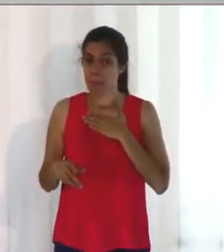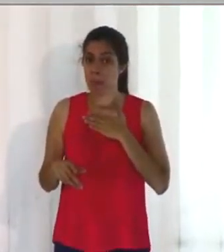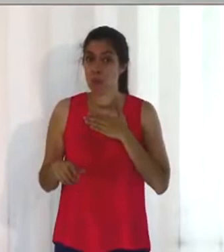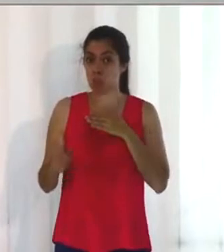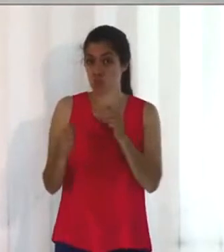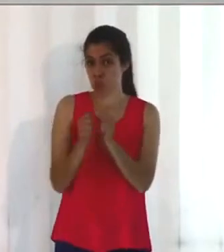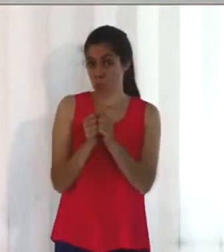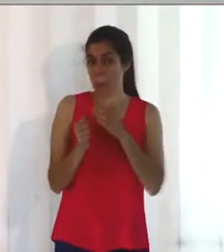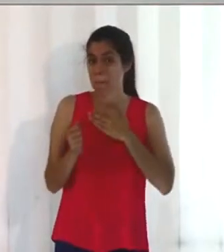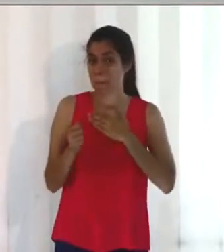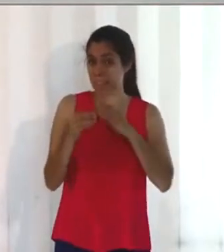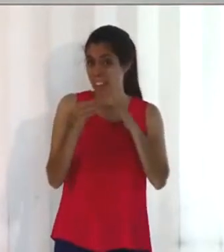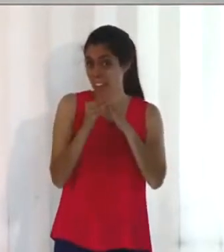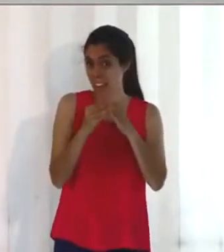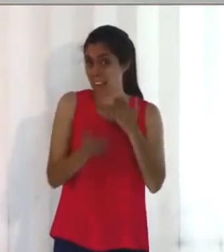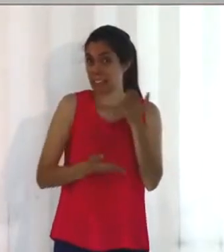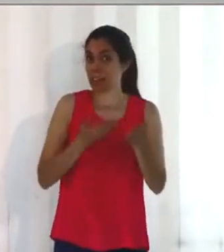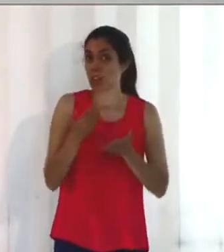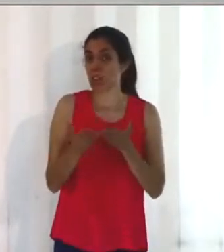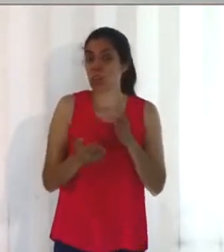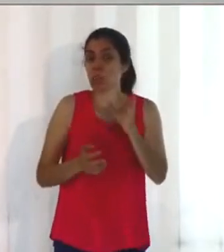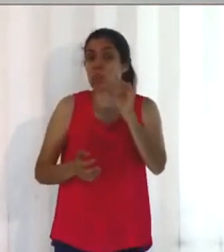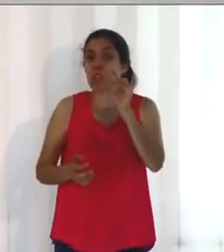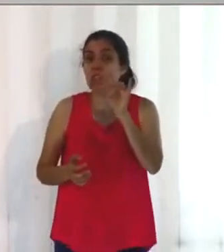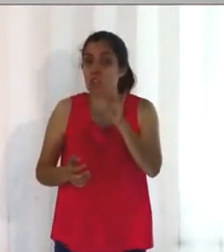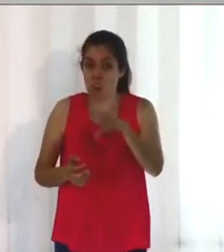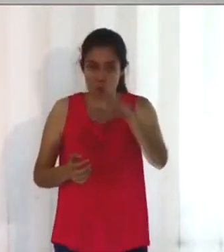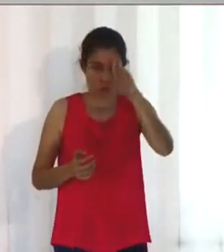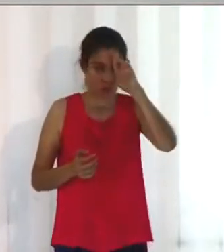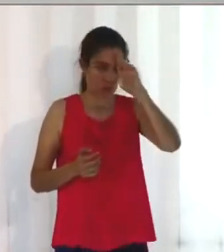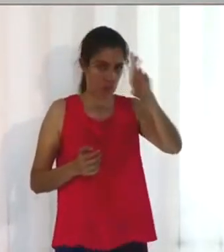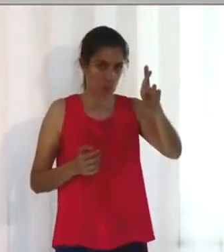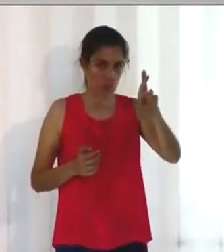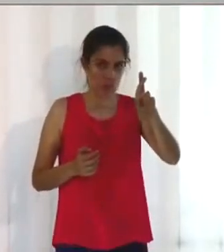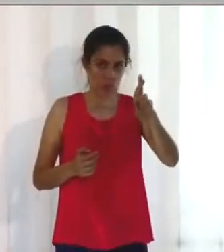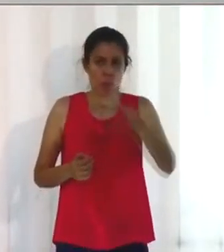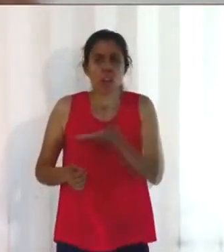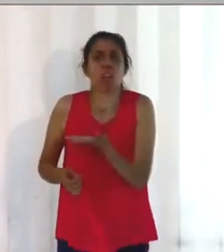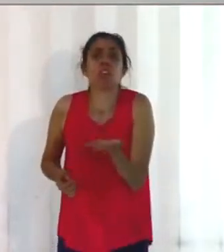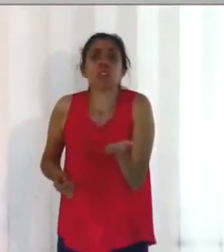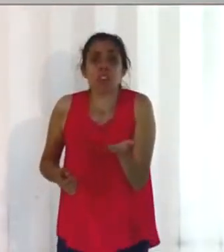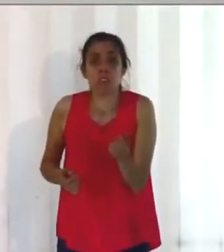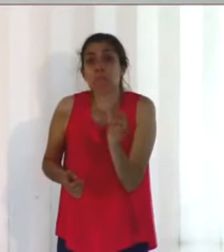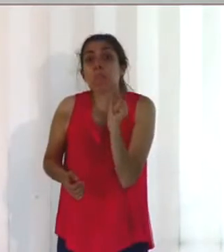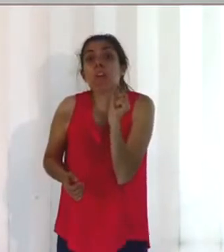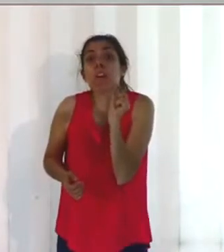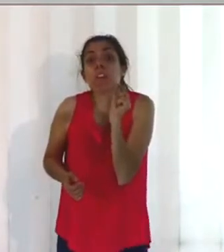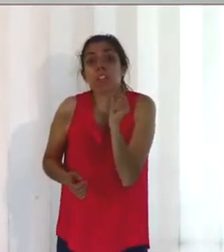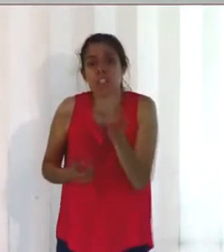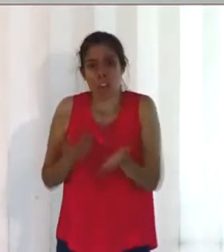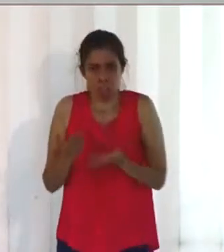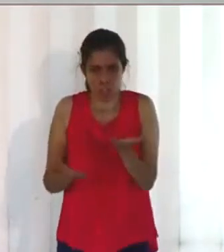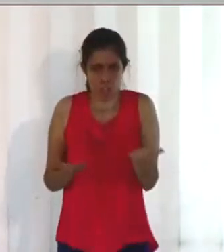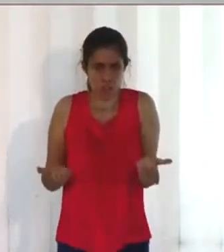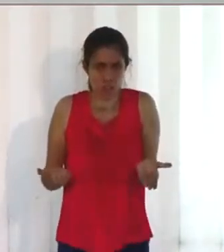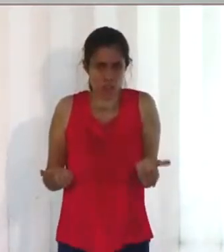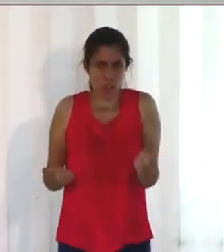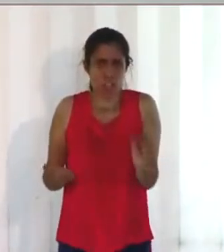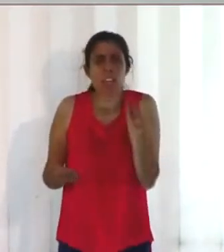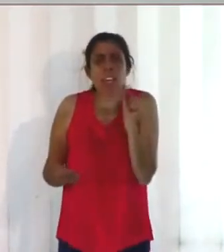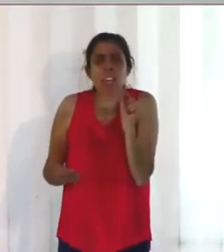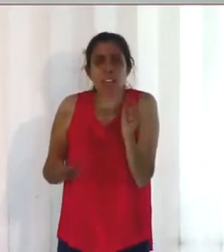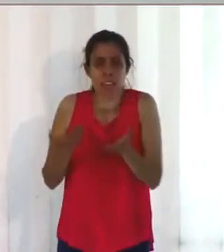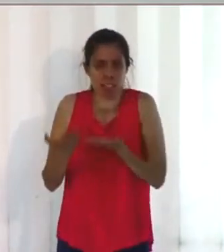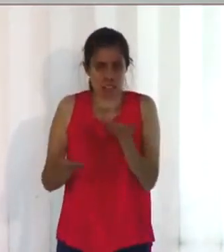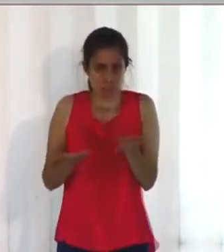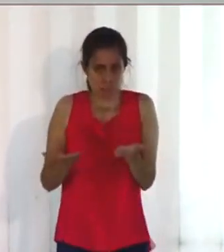só ao Senhor. E depois de uma série de instruções, contra-instruções, o povo traz a resposta que Josué